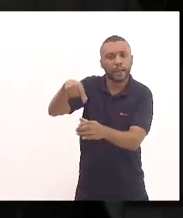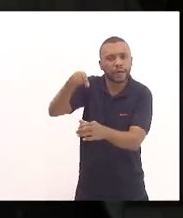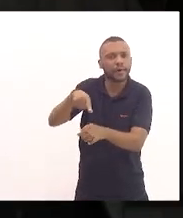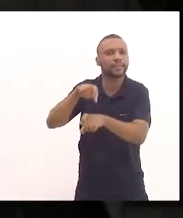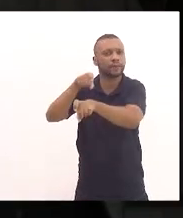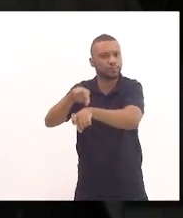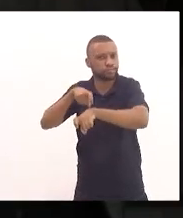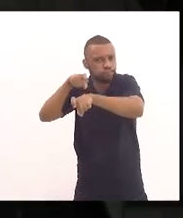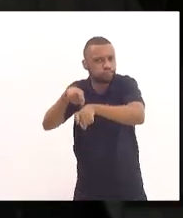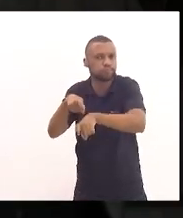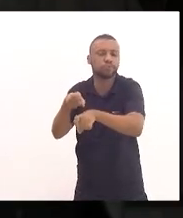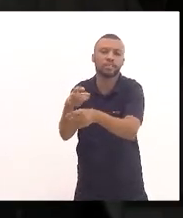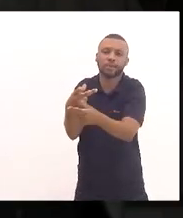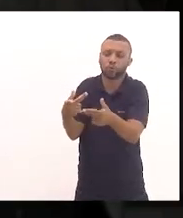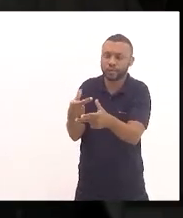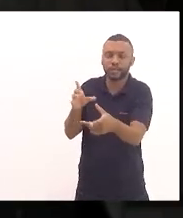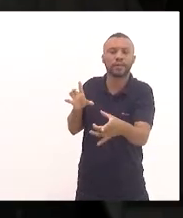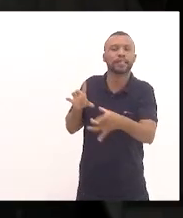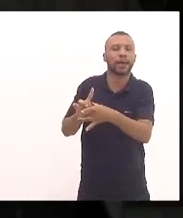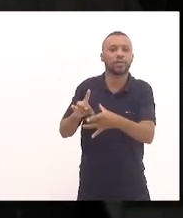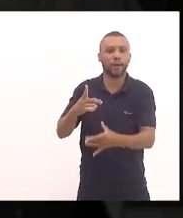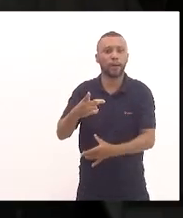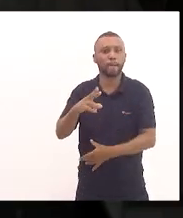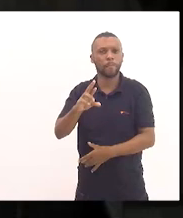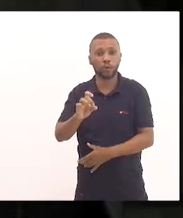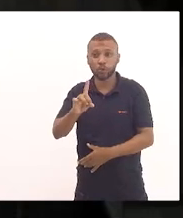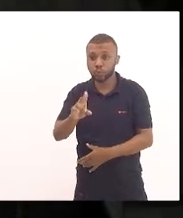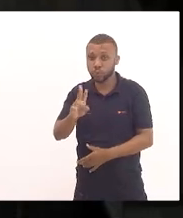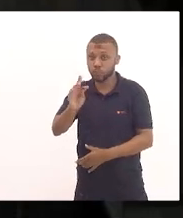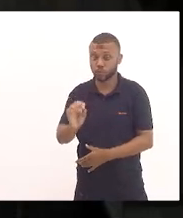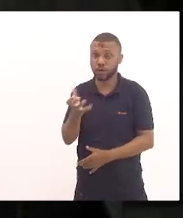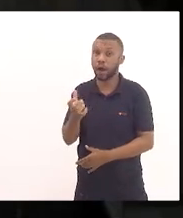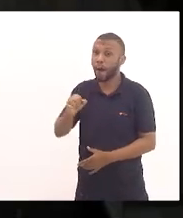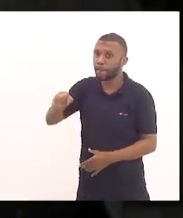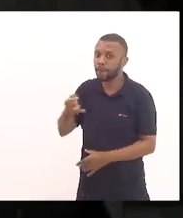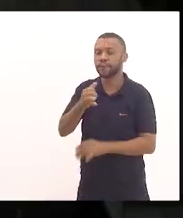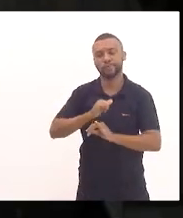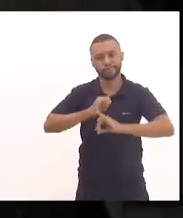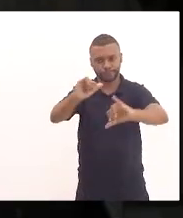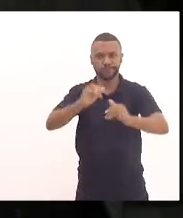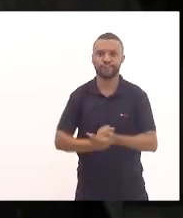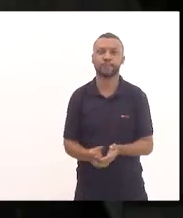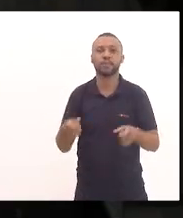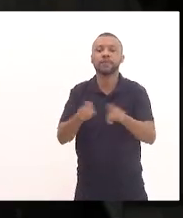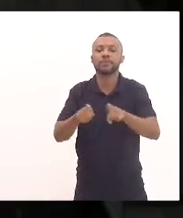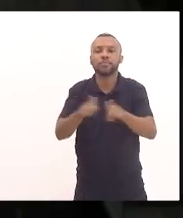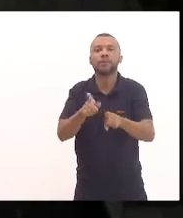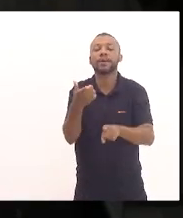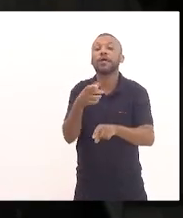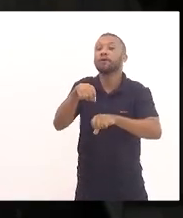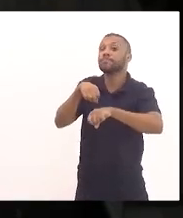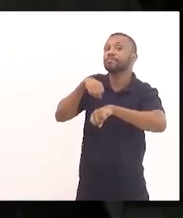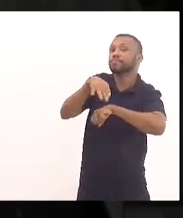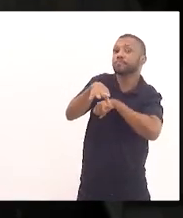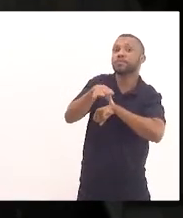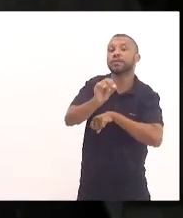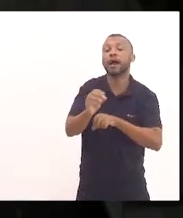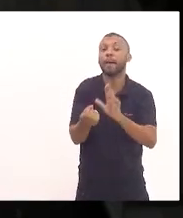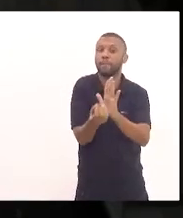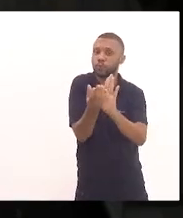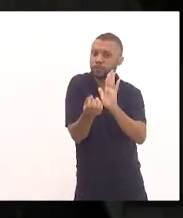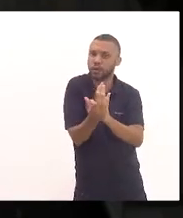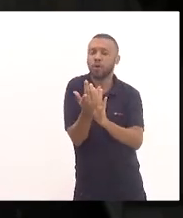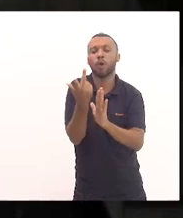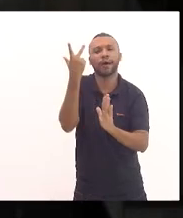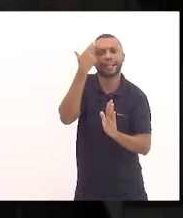gêneros, desses produtos. Então, fazer esse registro. E, ao mesmo tempo, ressaltar, como eu dizia, que a produção orgânica,